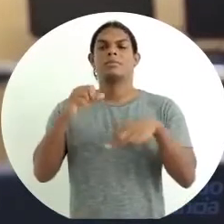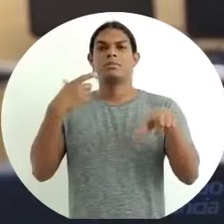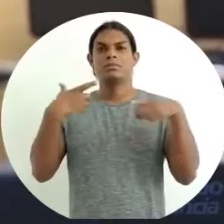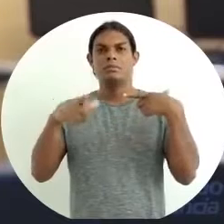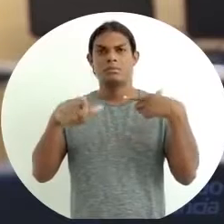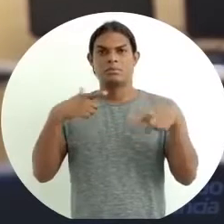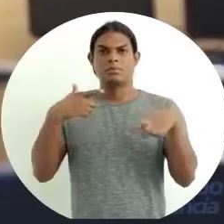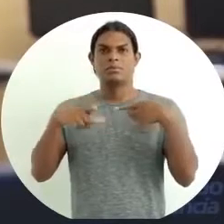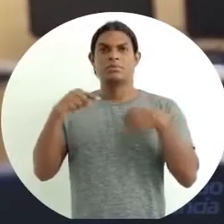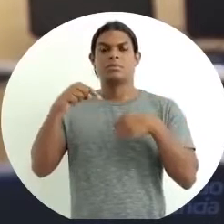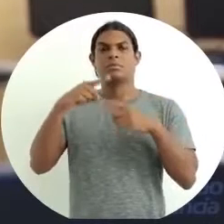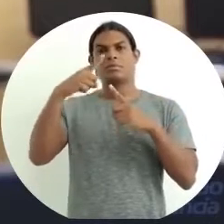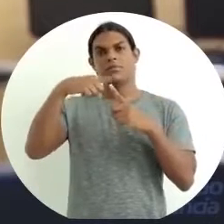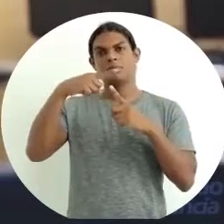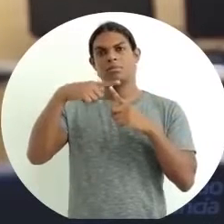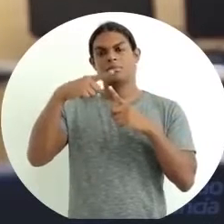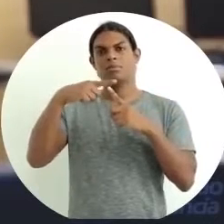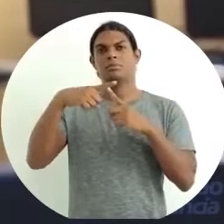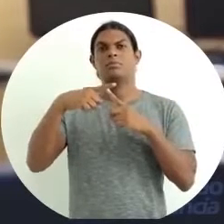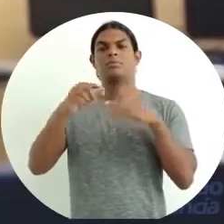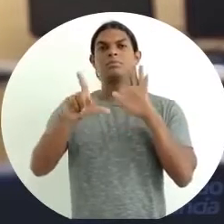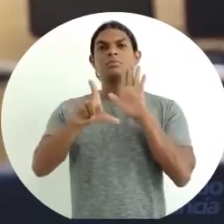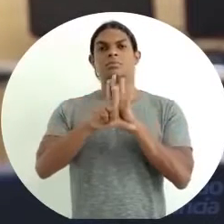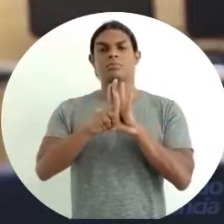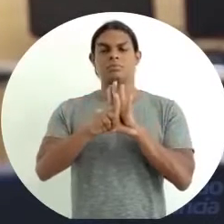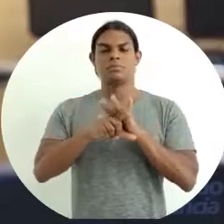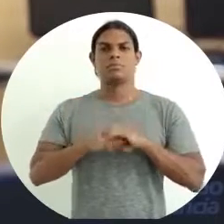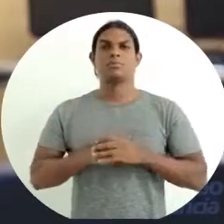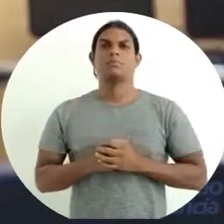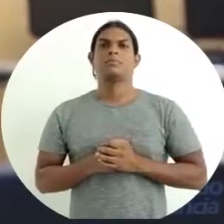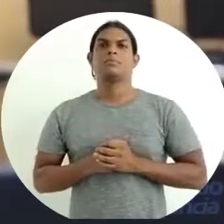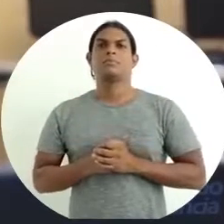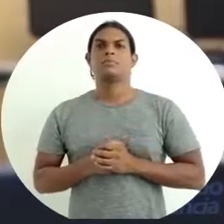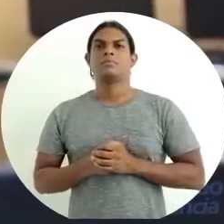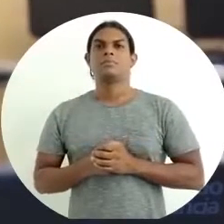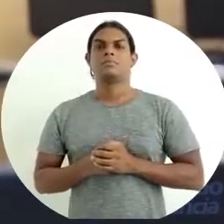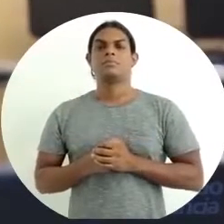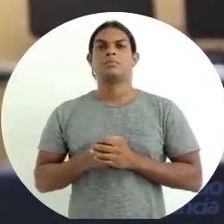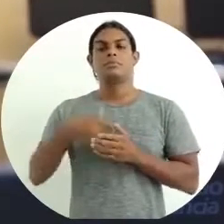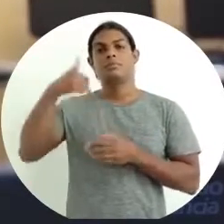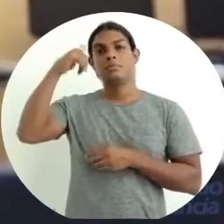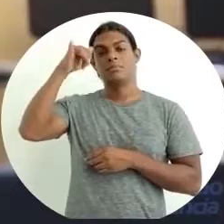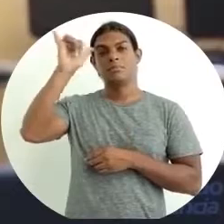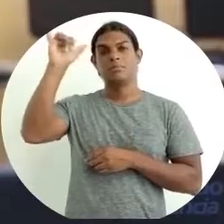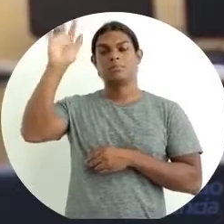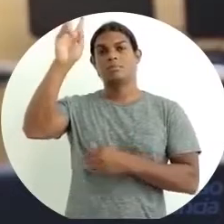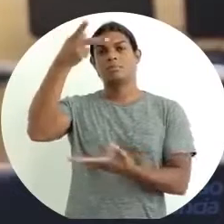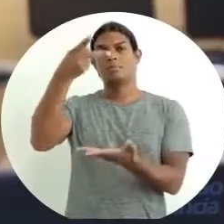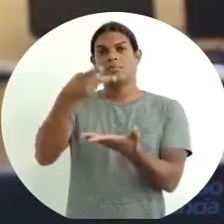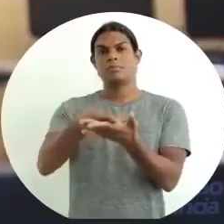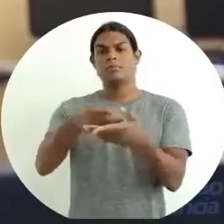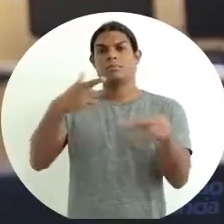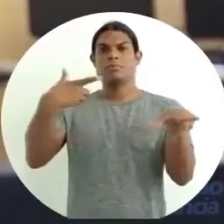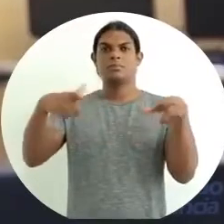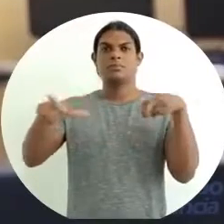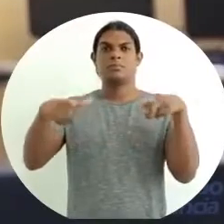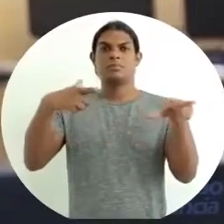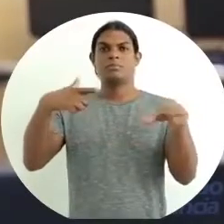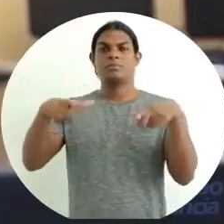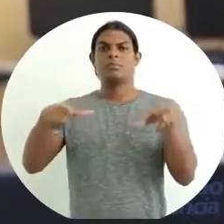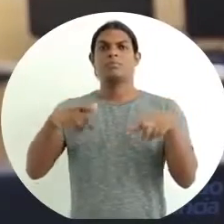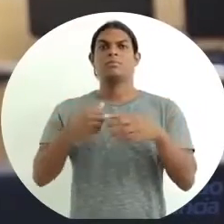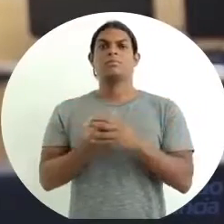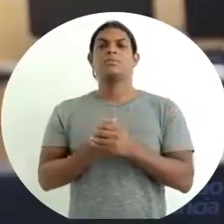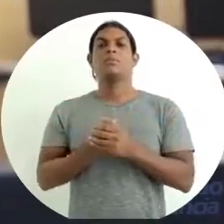trabalhador este tipo de situação. Consequentemente, para se evitar o acidente do trabalho. Quando nós vamos partir para o lado